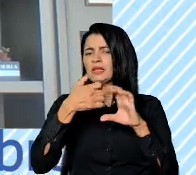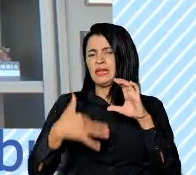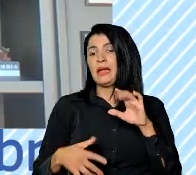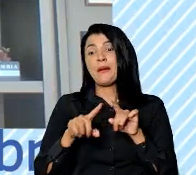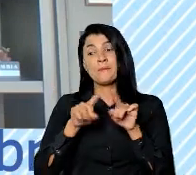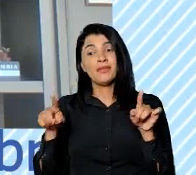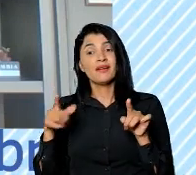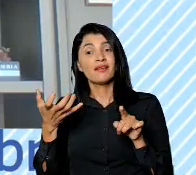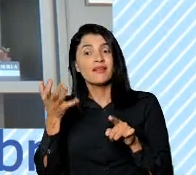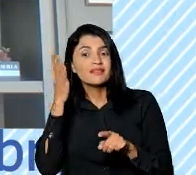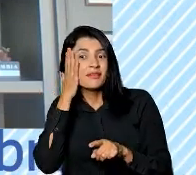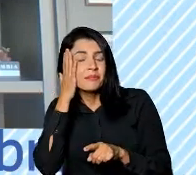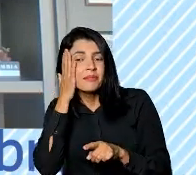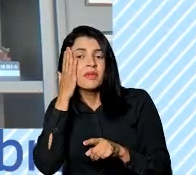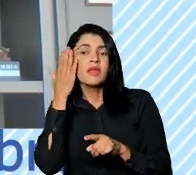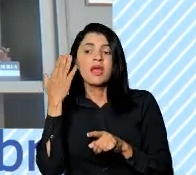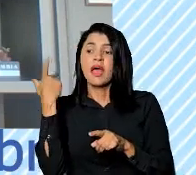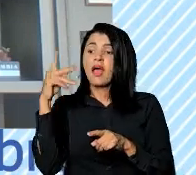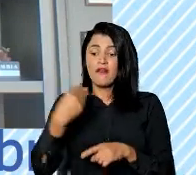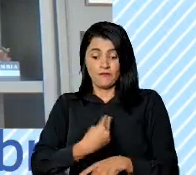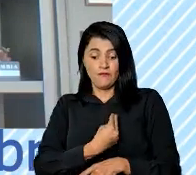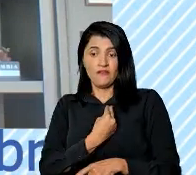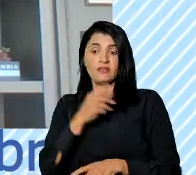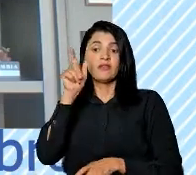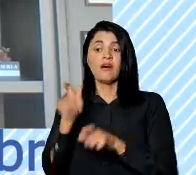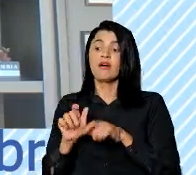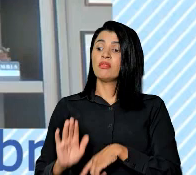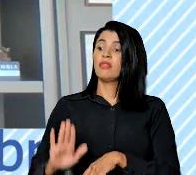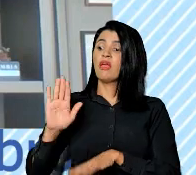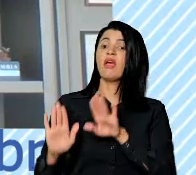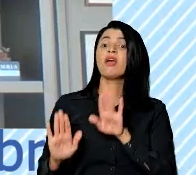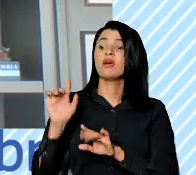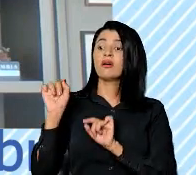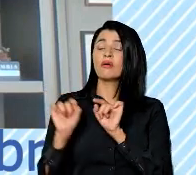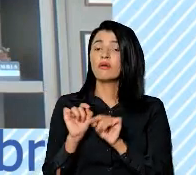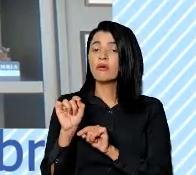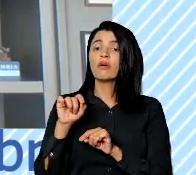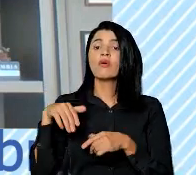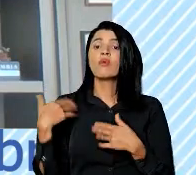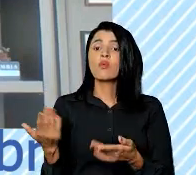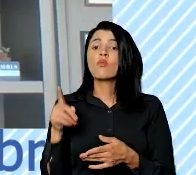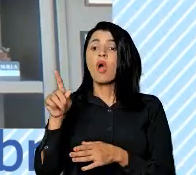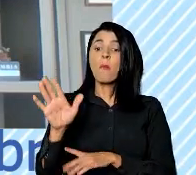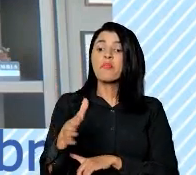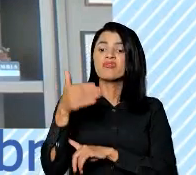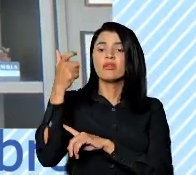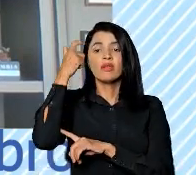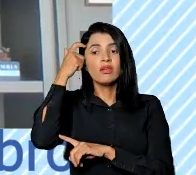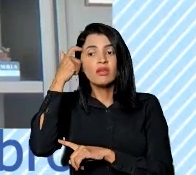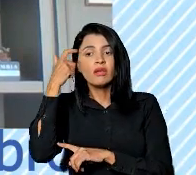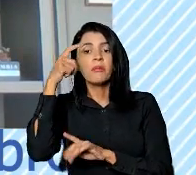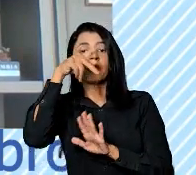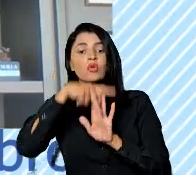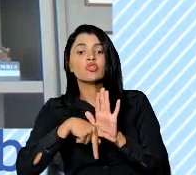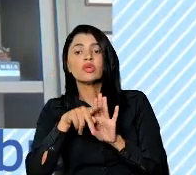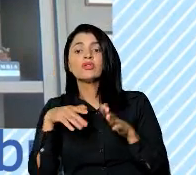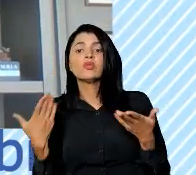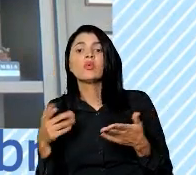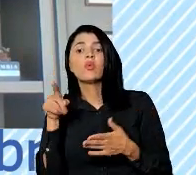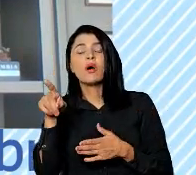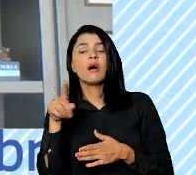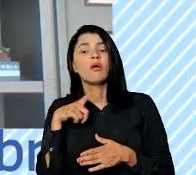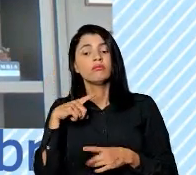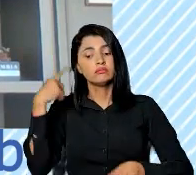queremos saber qual é a trajetória dessas candidatas. Nós precisamos saber com quais bandeiras, com quais projetos políticos